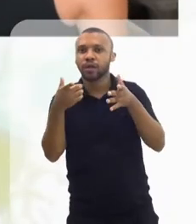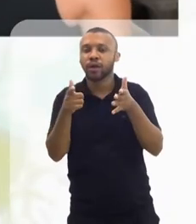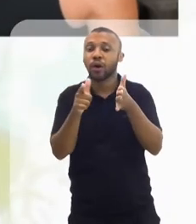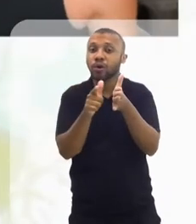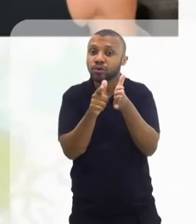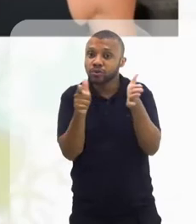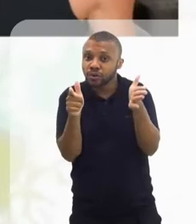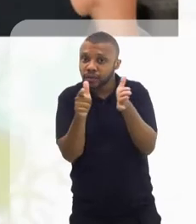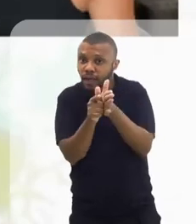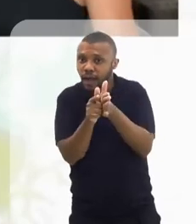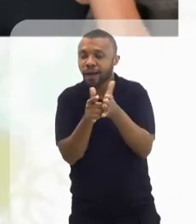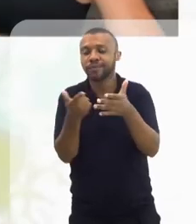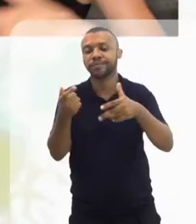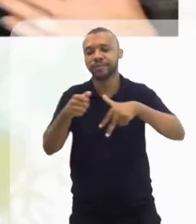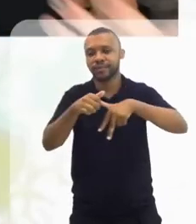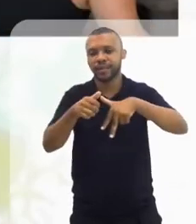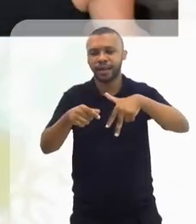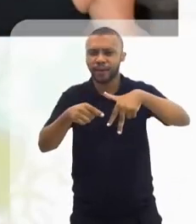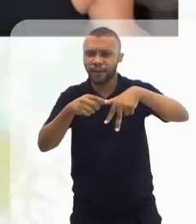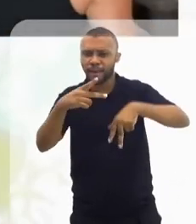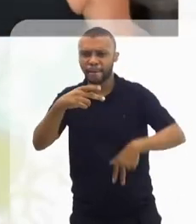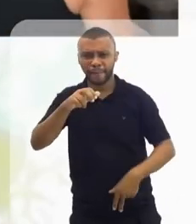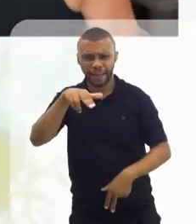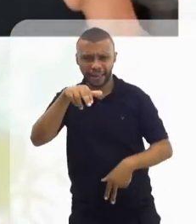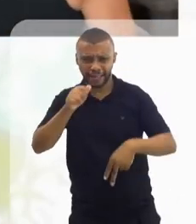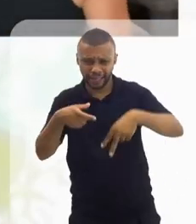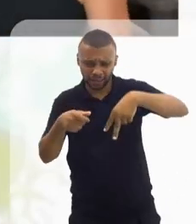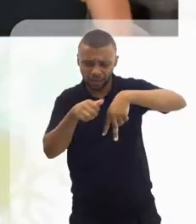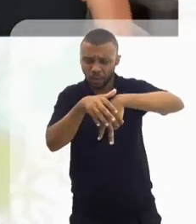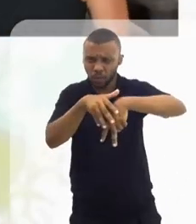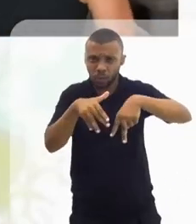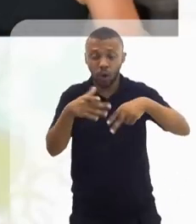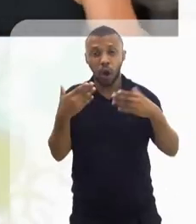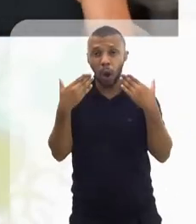como Jornal das Pernas ou Jornal das Barbies,